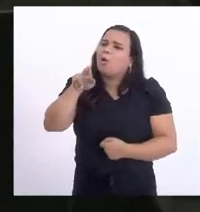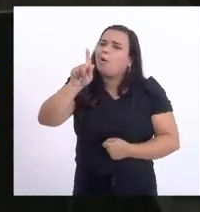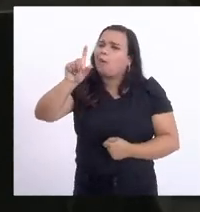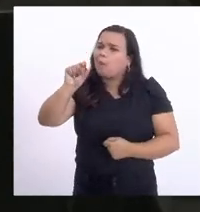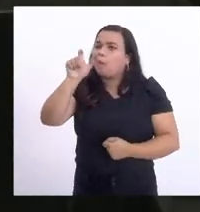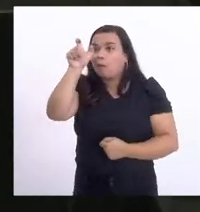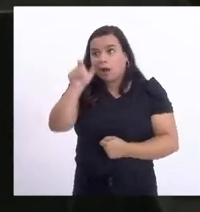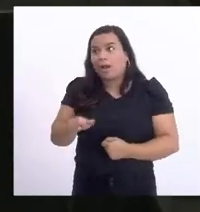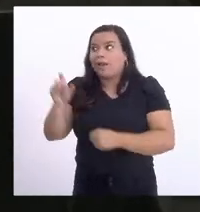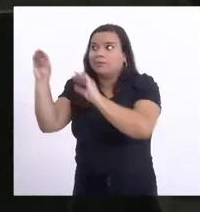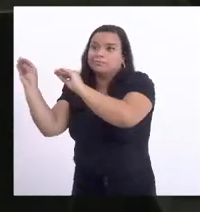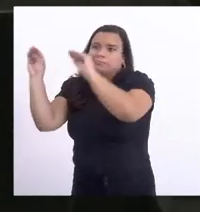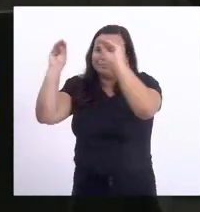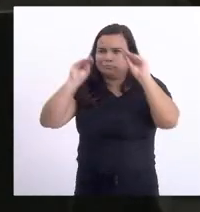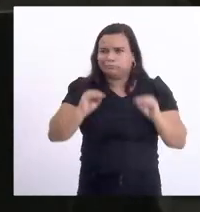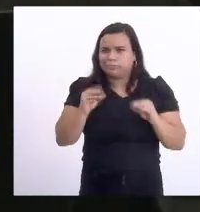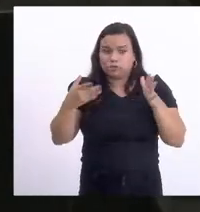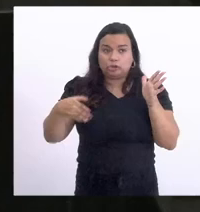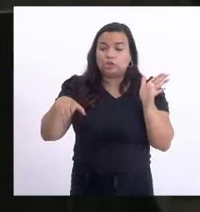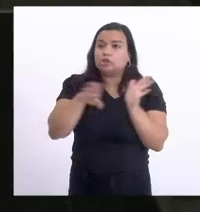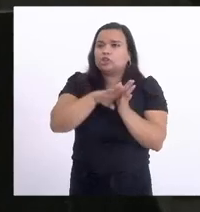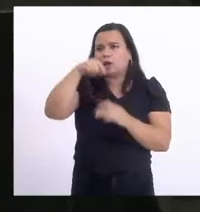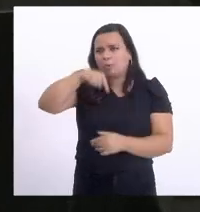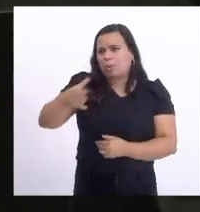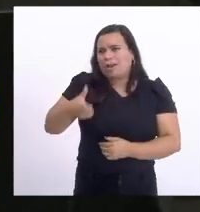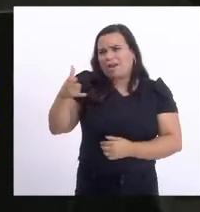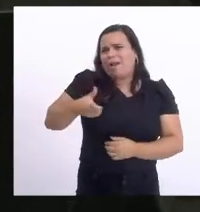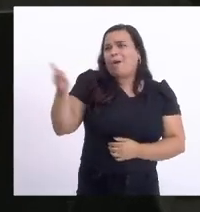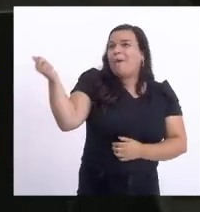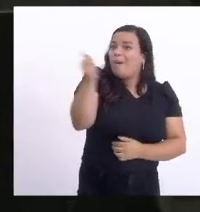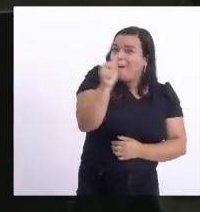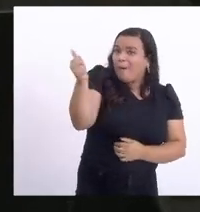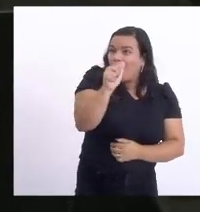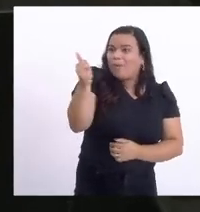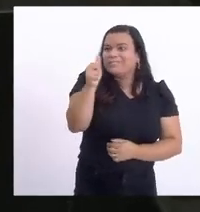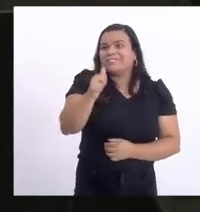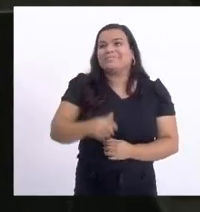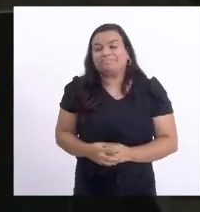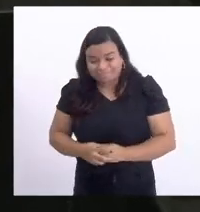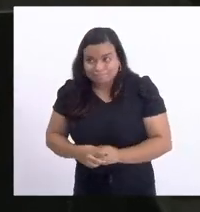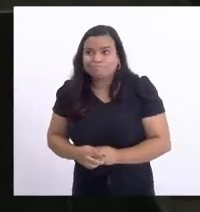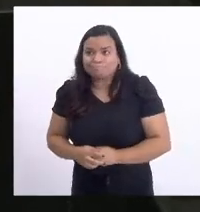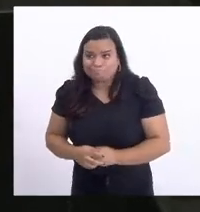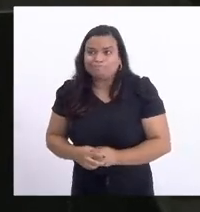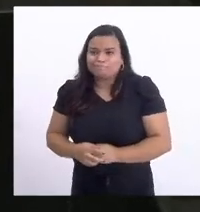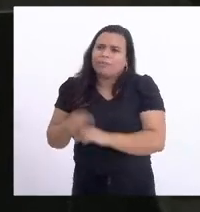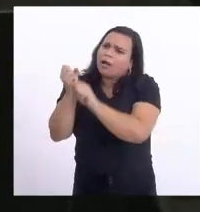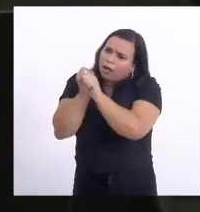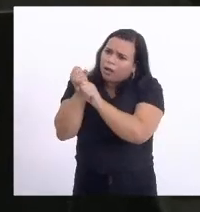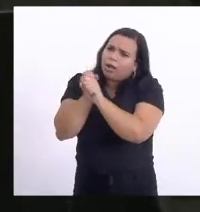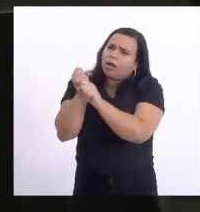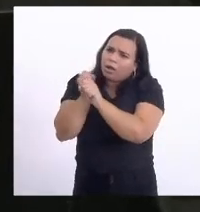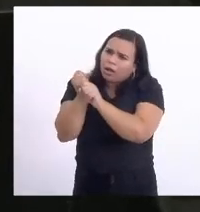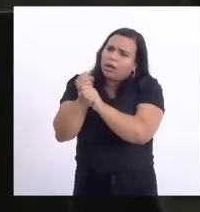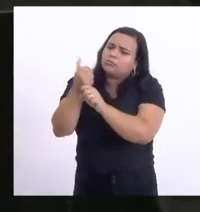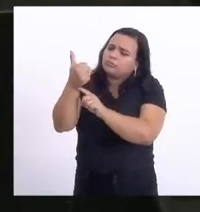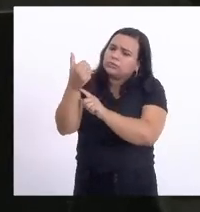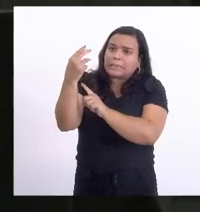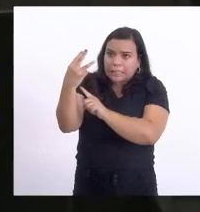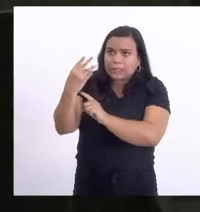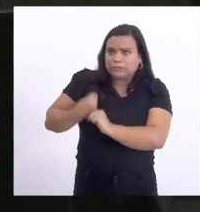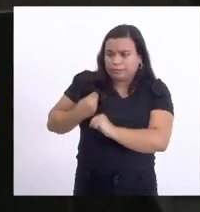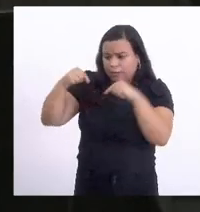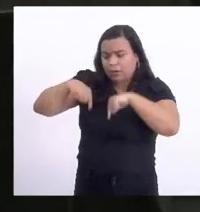aqui do nosso país, chegou ao nosso país com 11 anos de idade. Moïse viveu aqui por 13